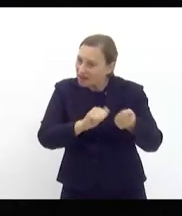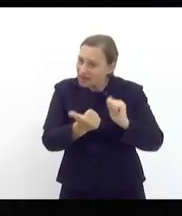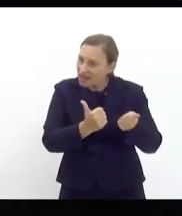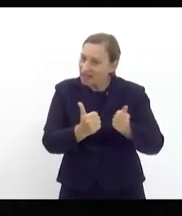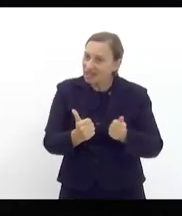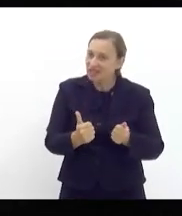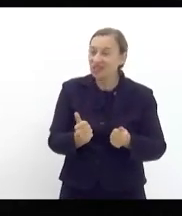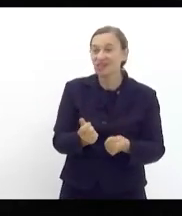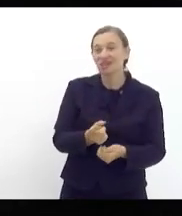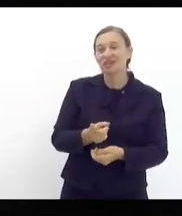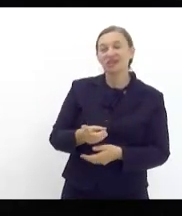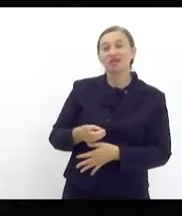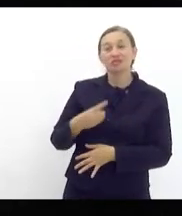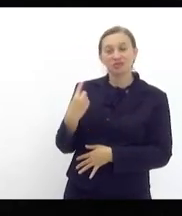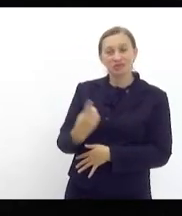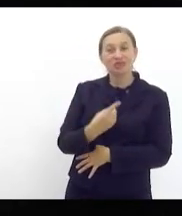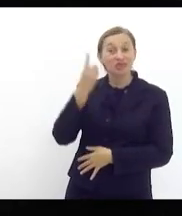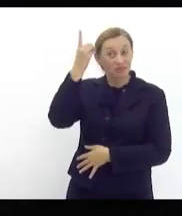pares deputado Alain Lopes